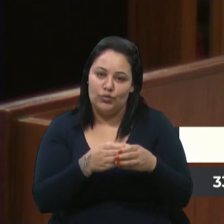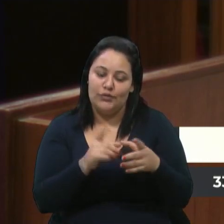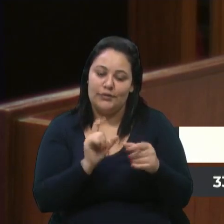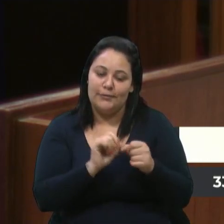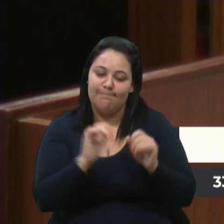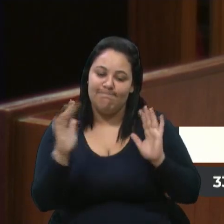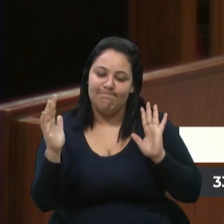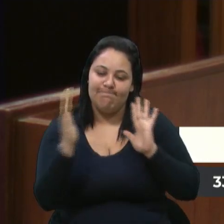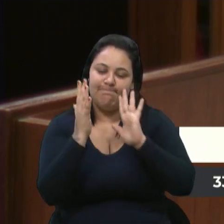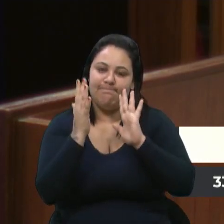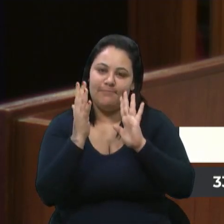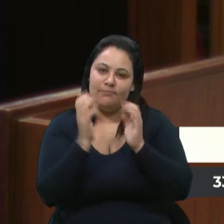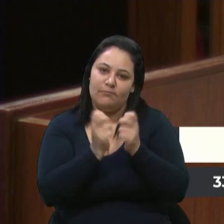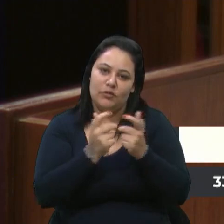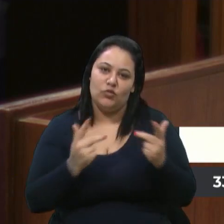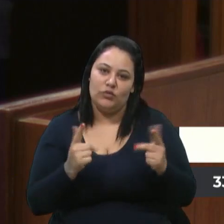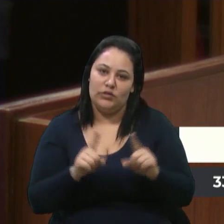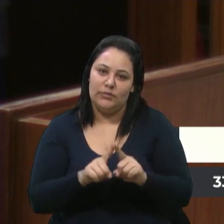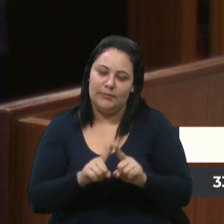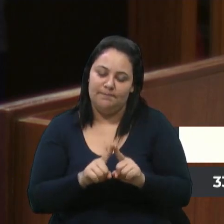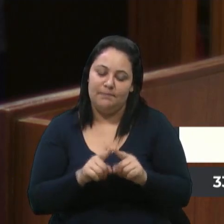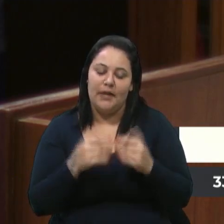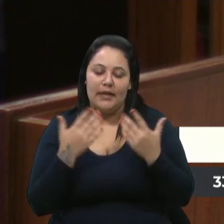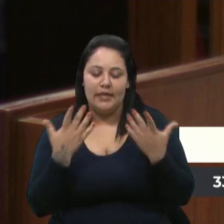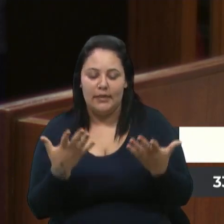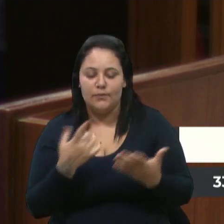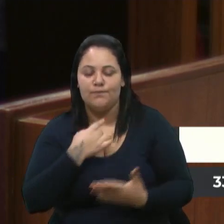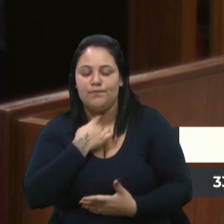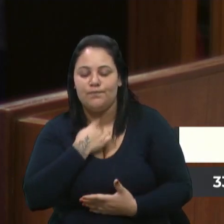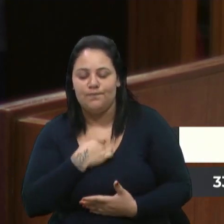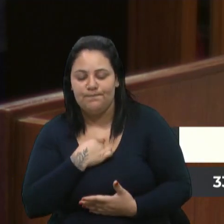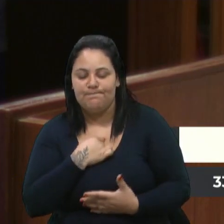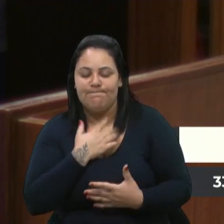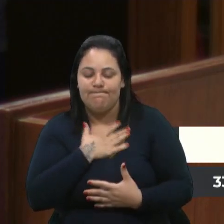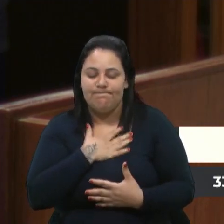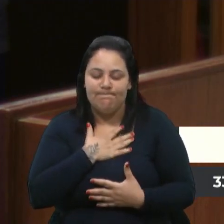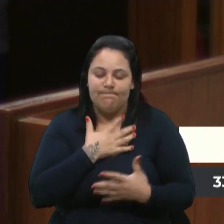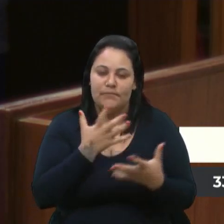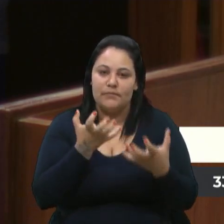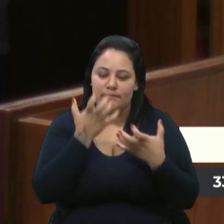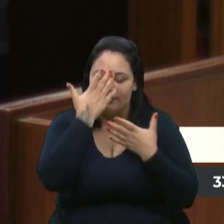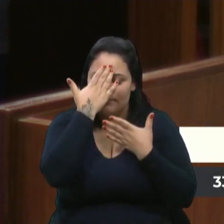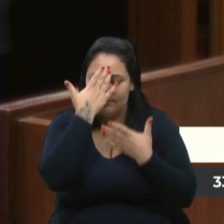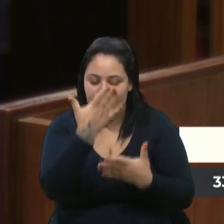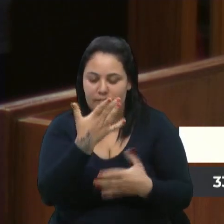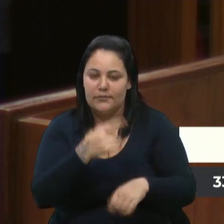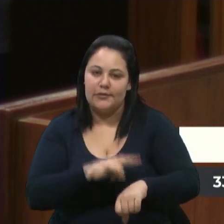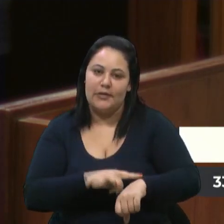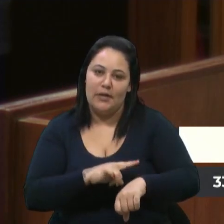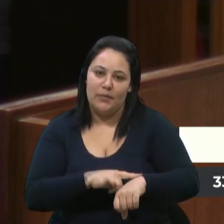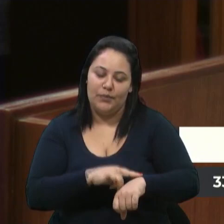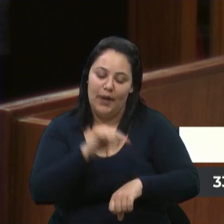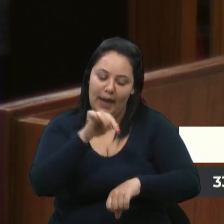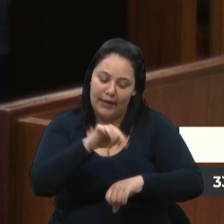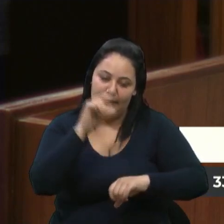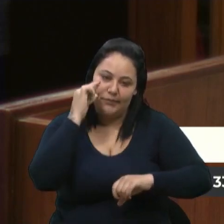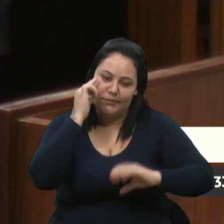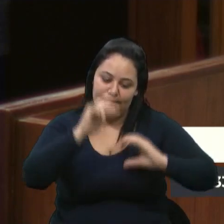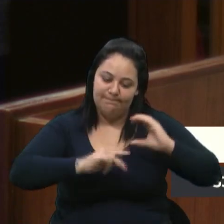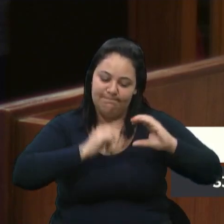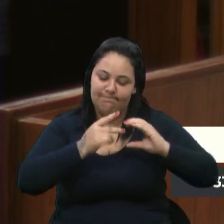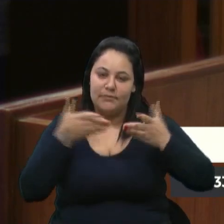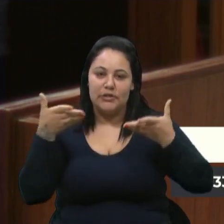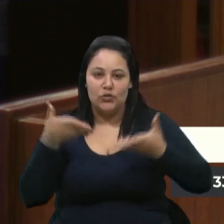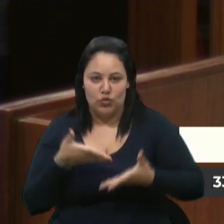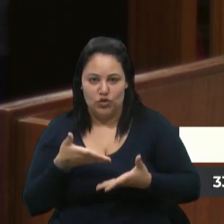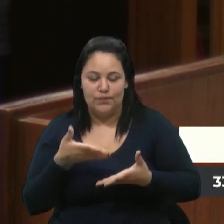situação. Então, eu gostaria de agradecer esse momento, né, aqui na Câmara de Vereadores,